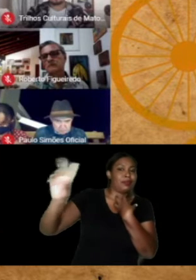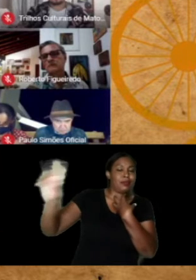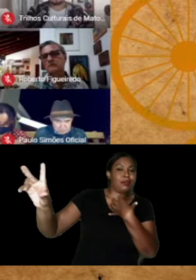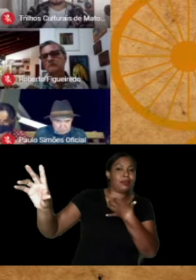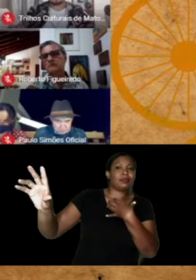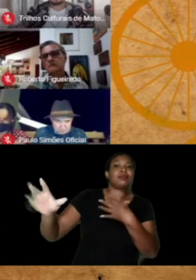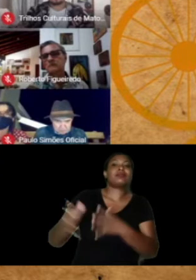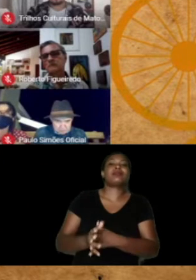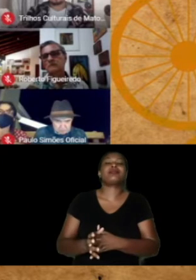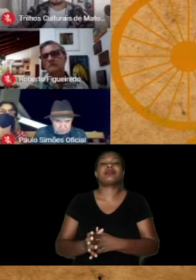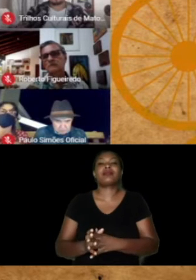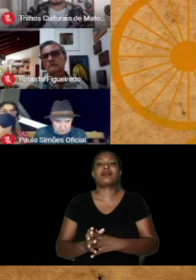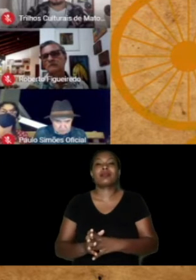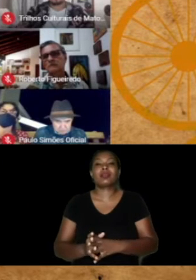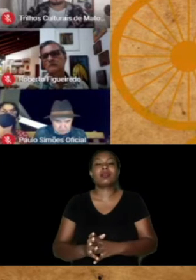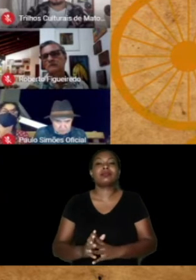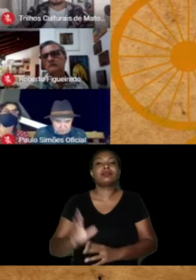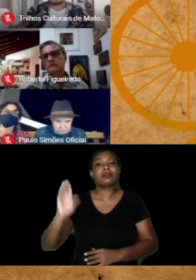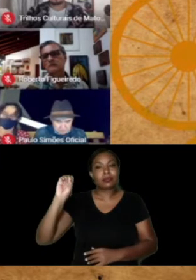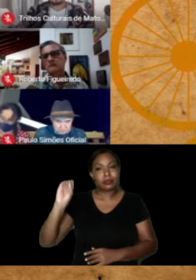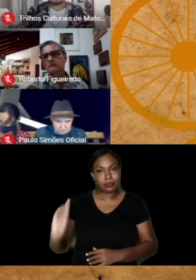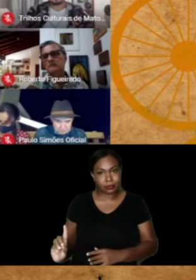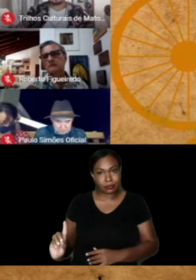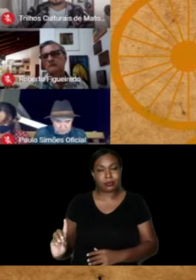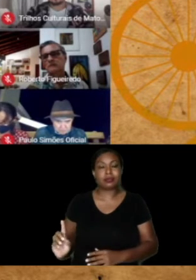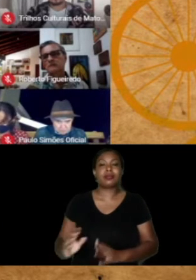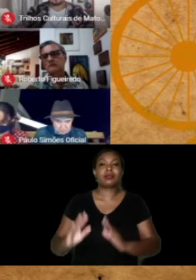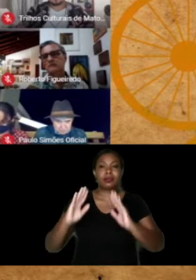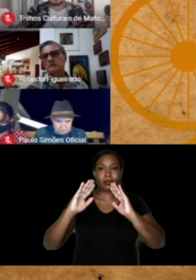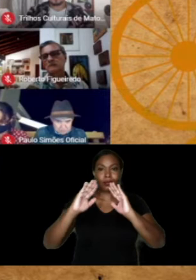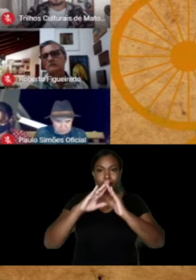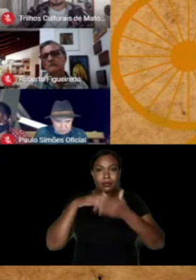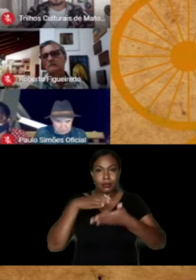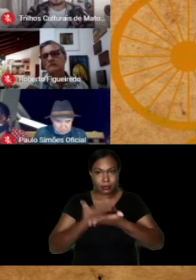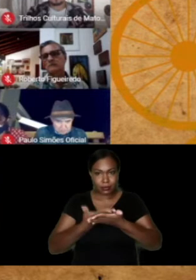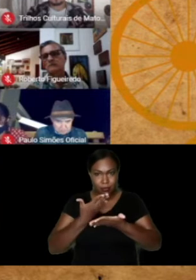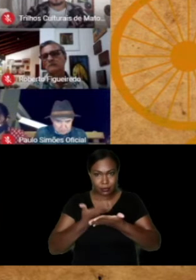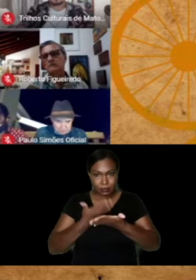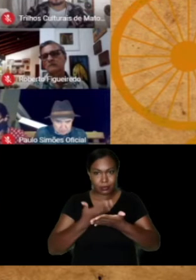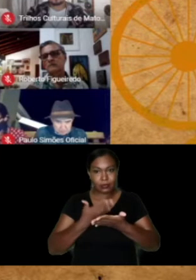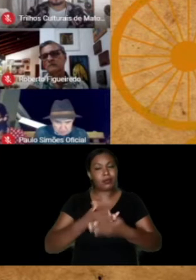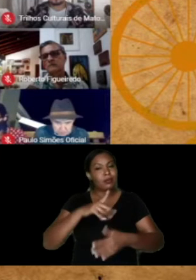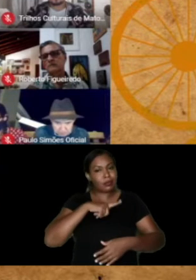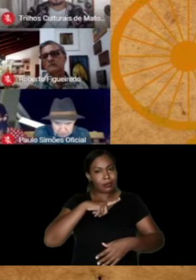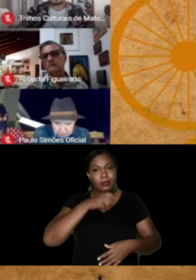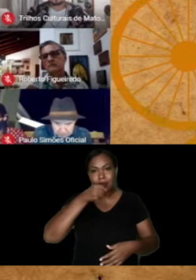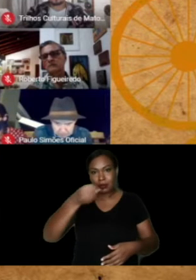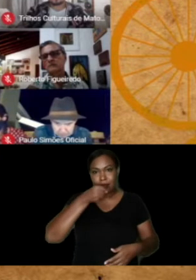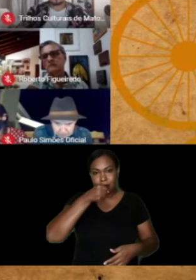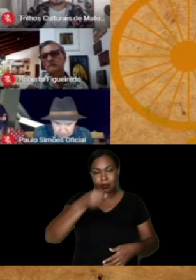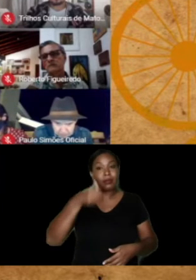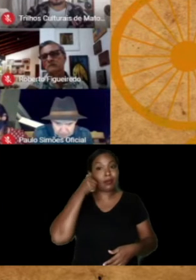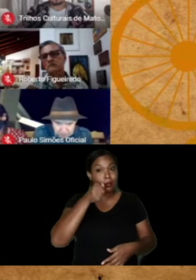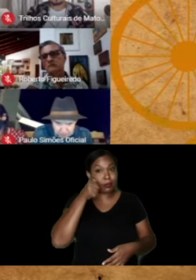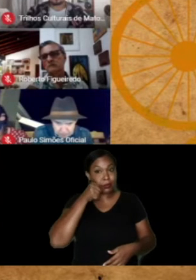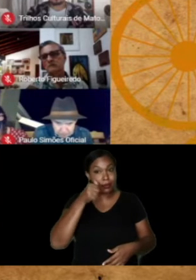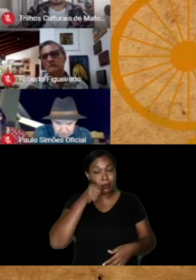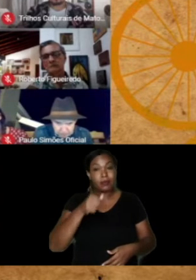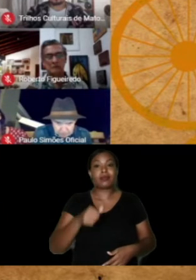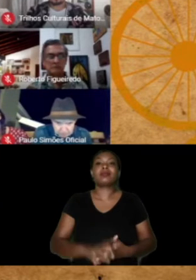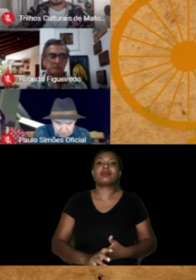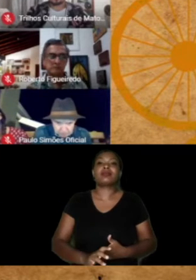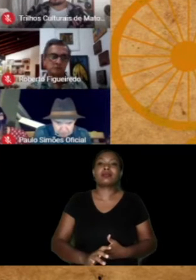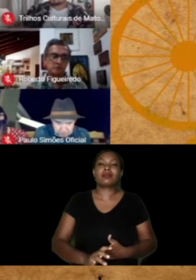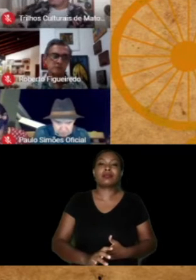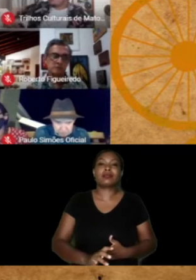Batatinha, uma vez eu tenho, inclusive, essa entrevista dela, ela deu uma entrevista para o jornal, quando